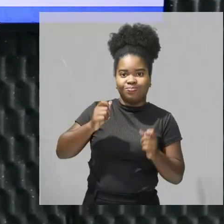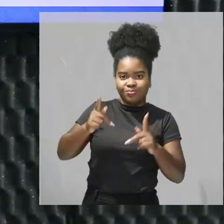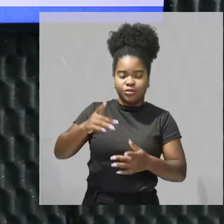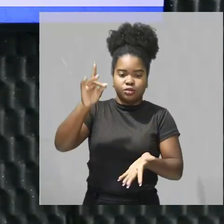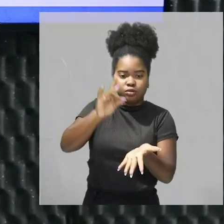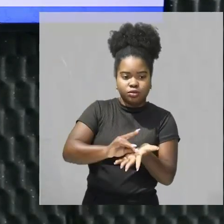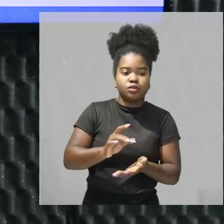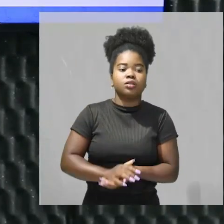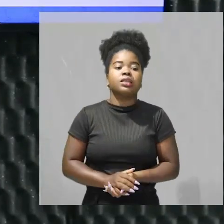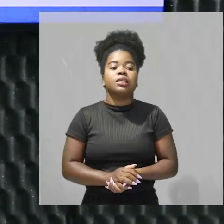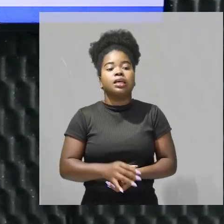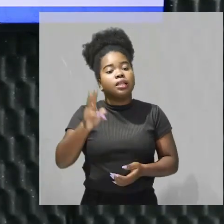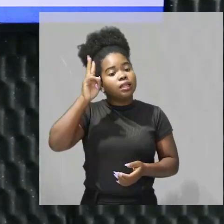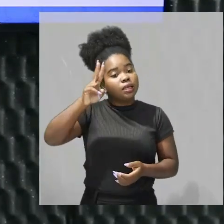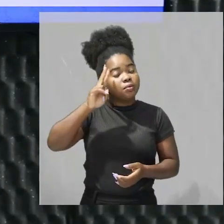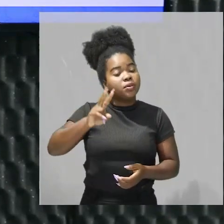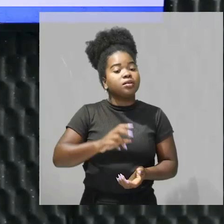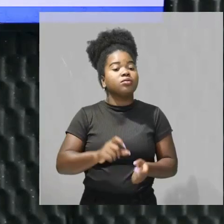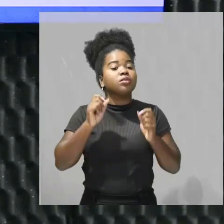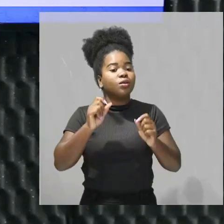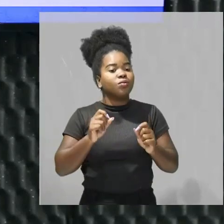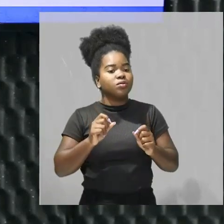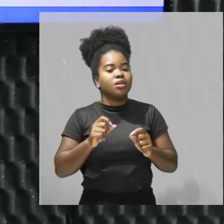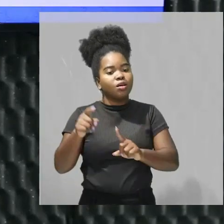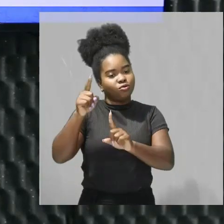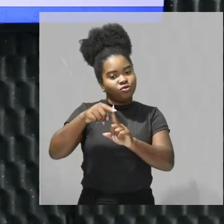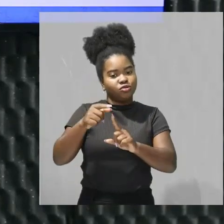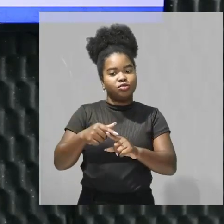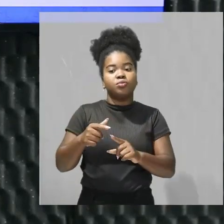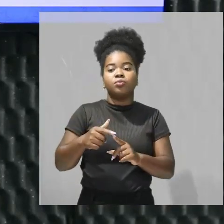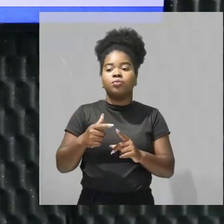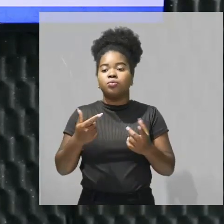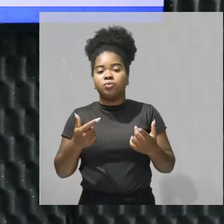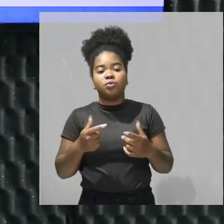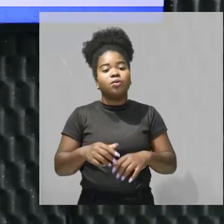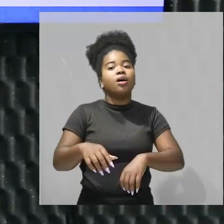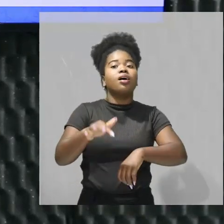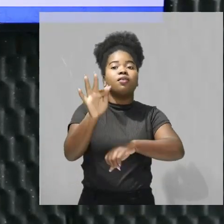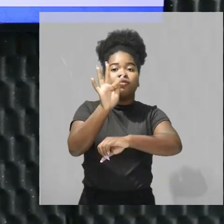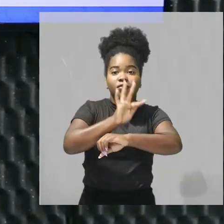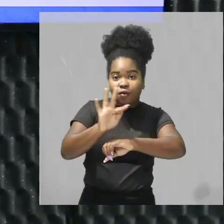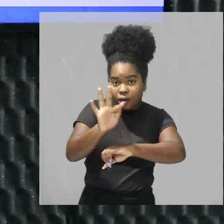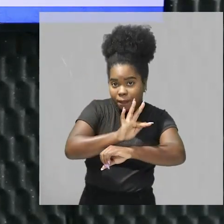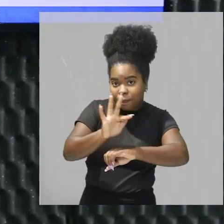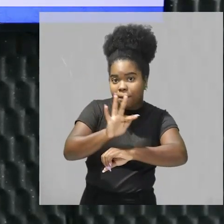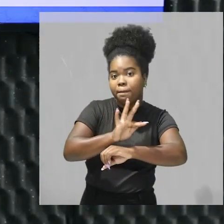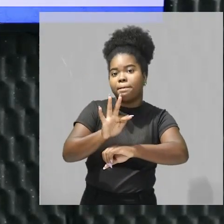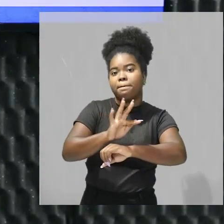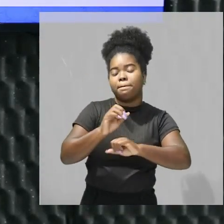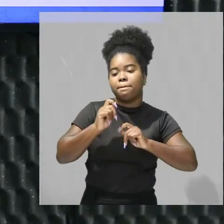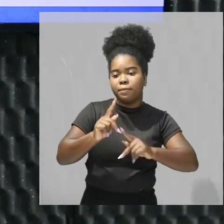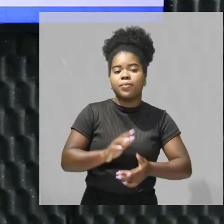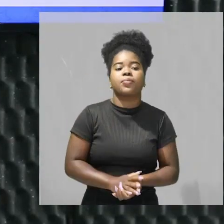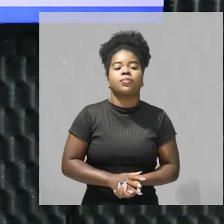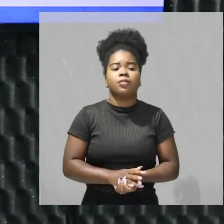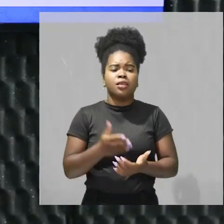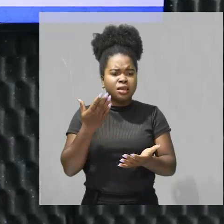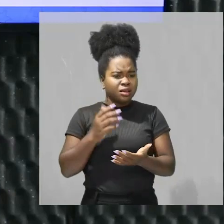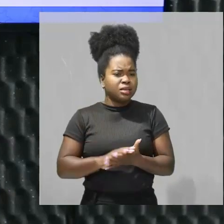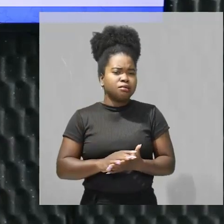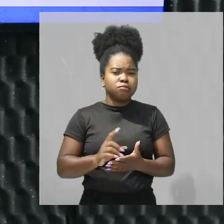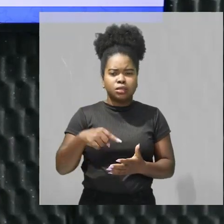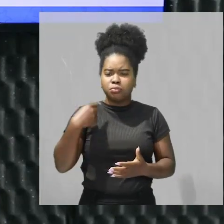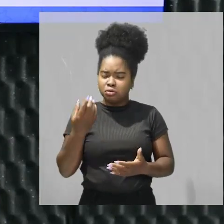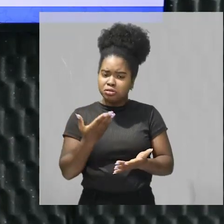língua? A linguagem formal. A linguagem formal da língua portuguesa, e nós vamos ter uma aula para falar especificamente sobre isso, né? Sobre a